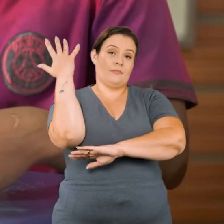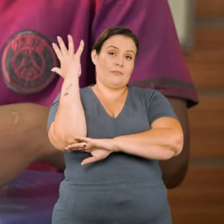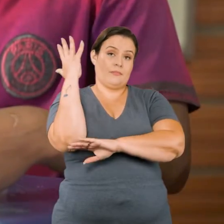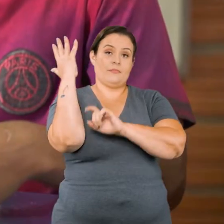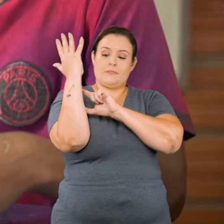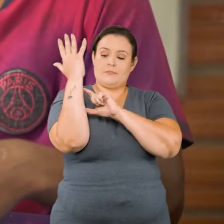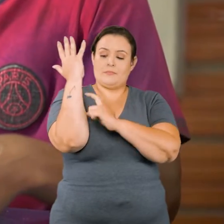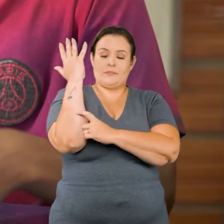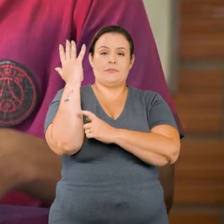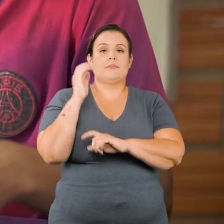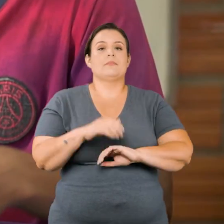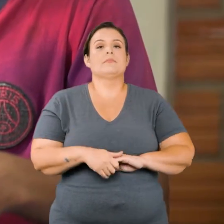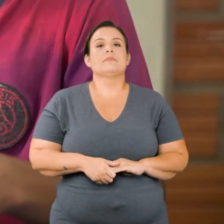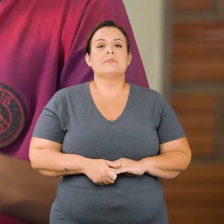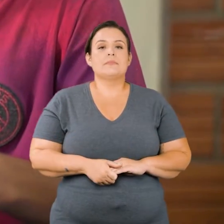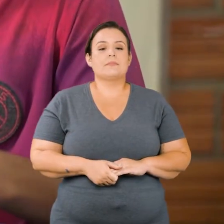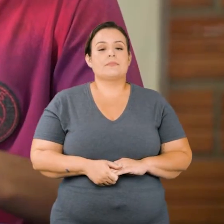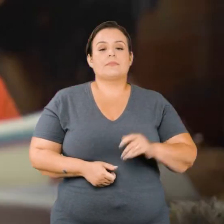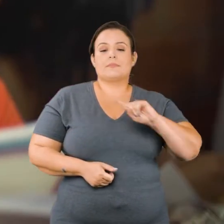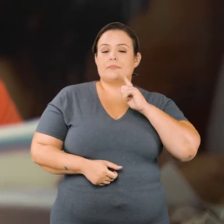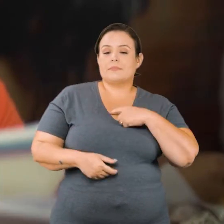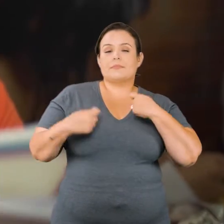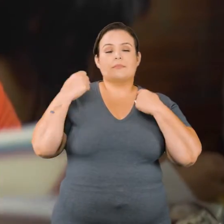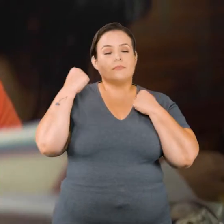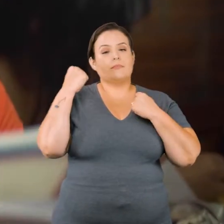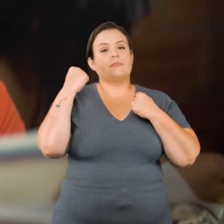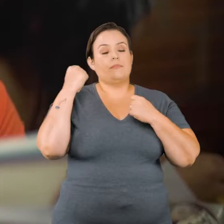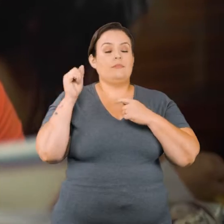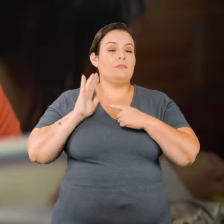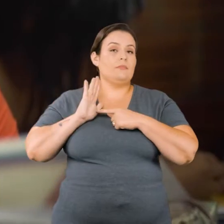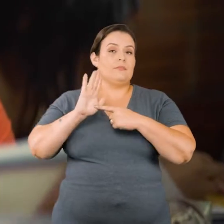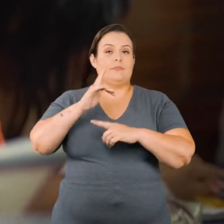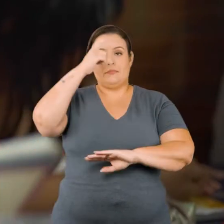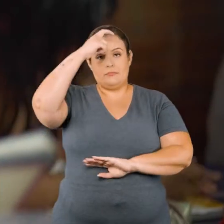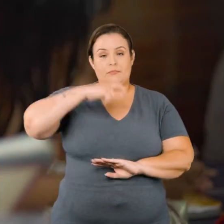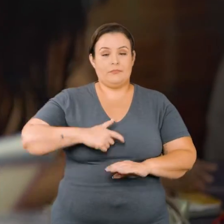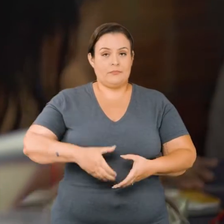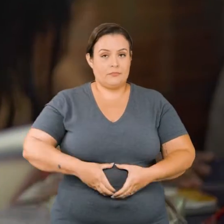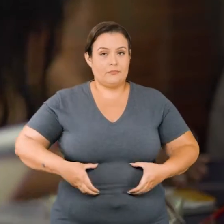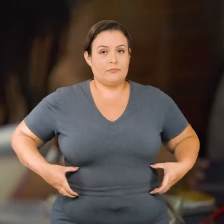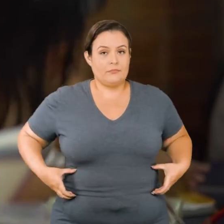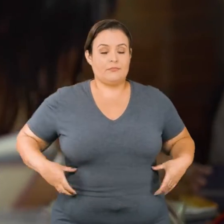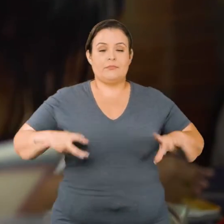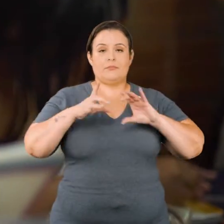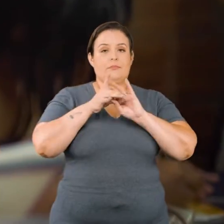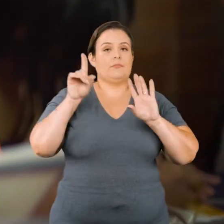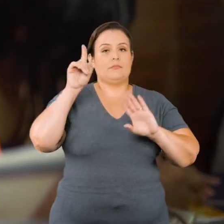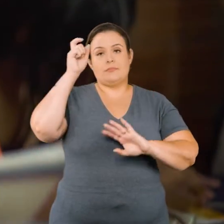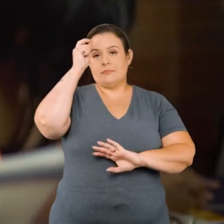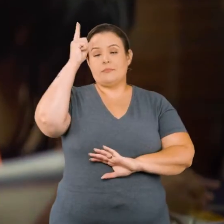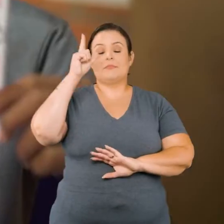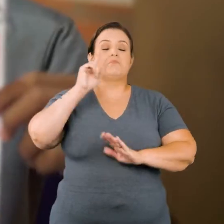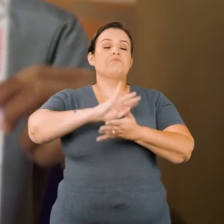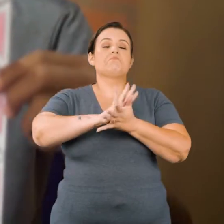da árvore Wabé, que se chama Ibirema. Isso temos que fortalecer e mostrar que somos Cinta Larga e não